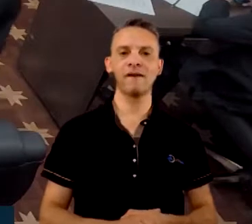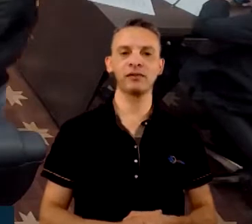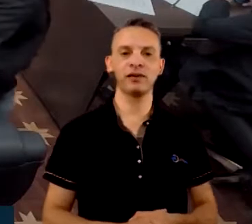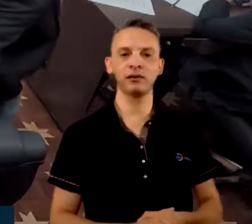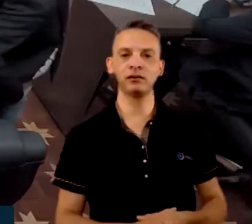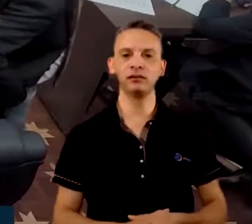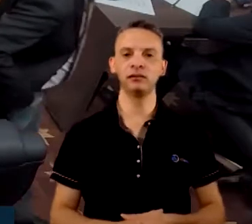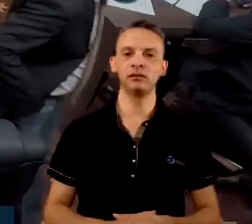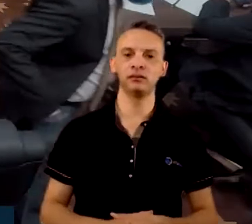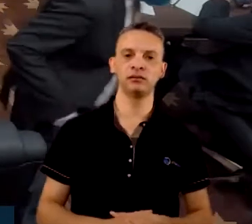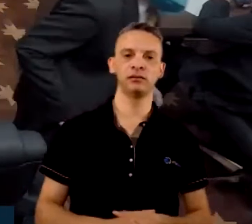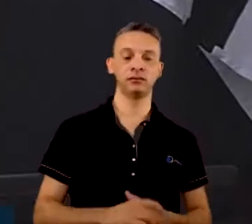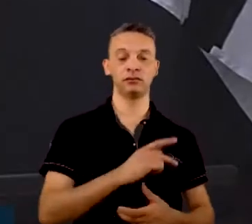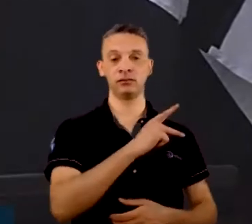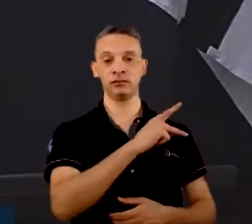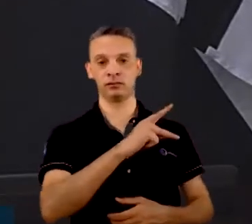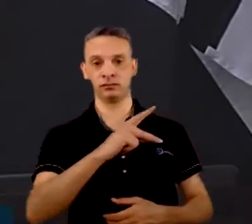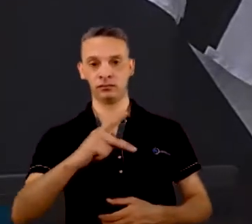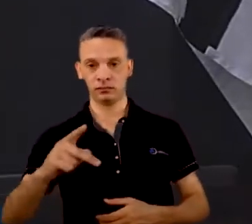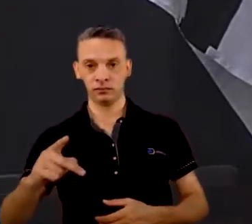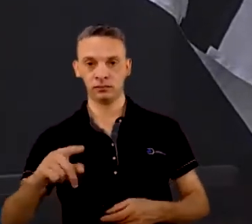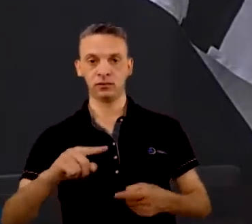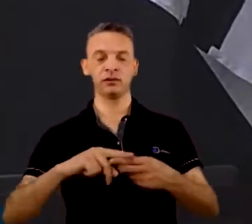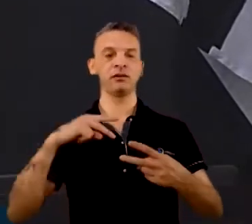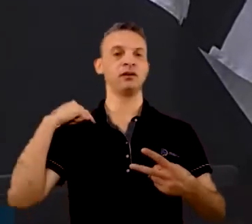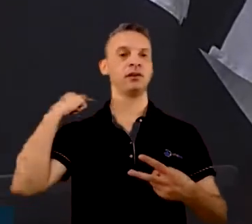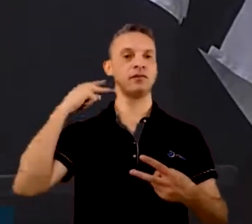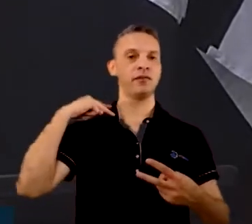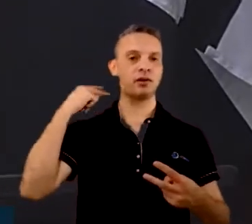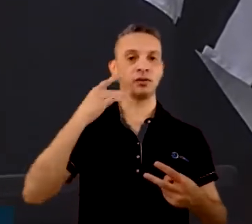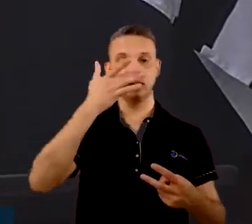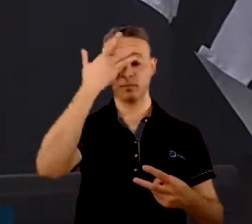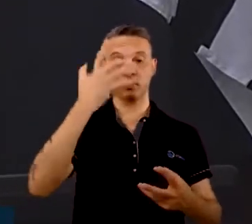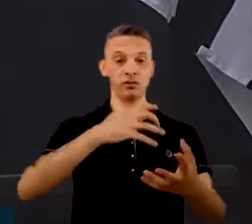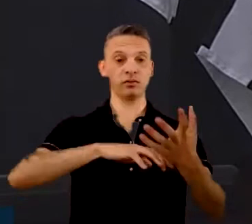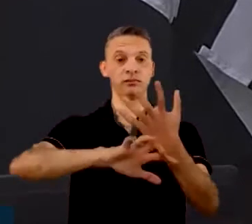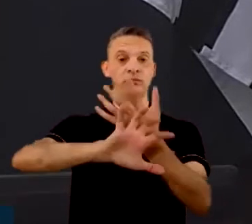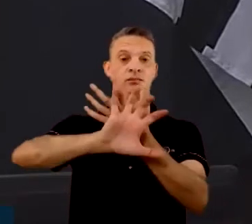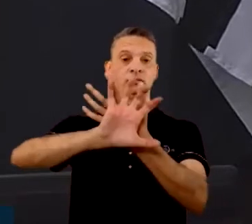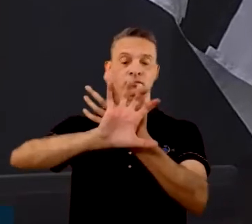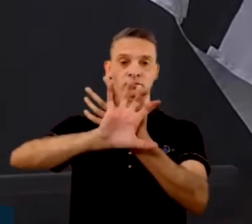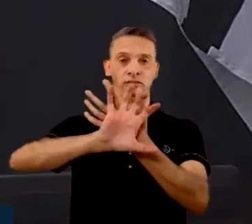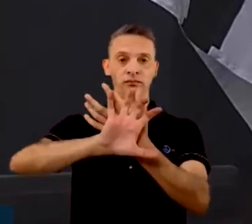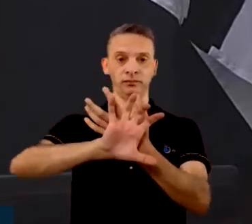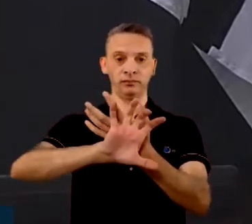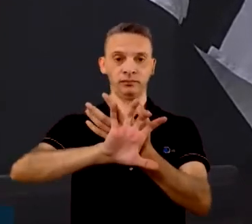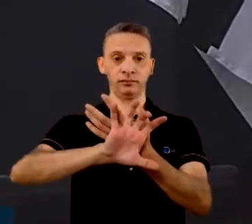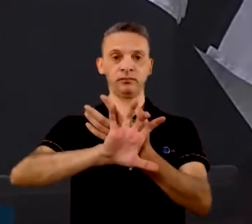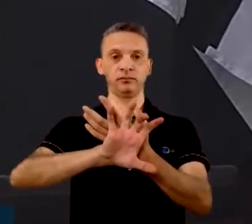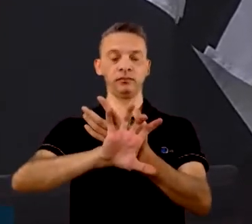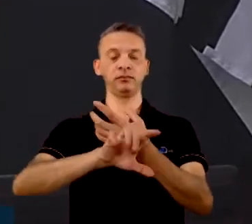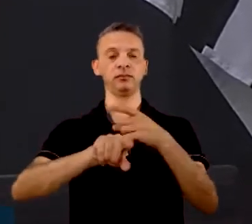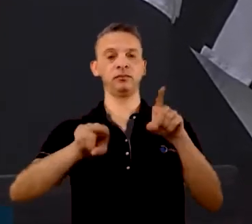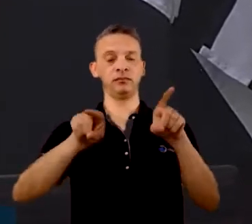Senhor presidente, vereadores, vereadoras, ao público que nos acompanham pelos meios de comunicação, amigos da imprensa,